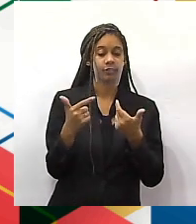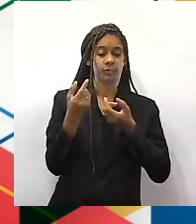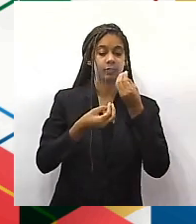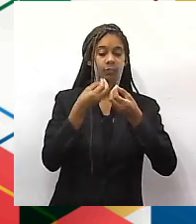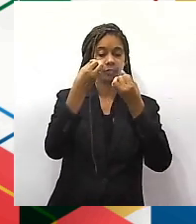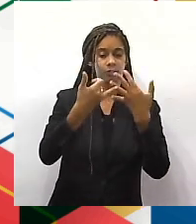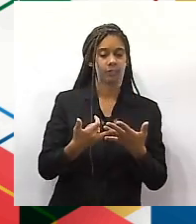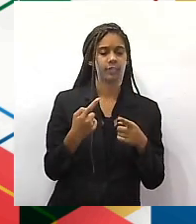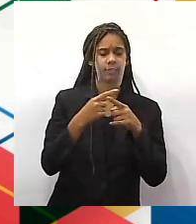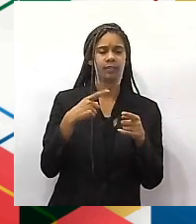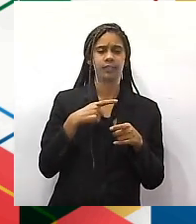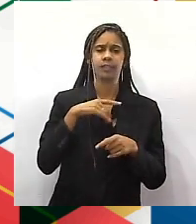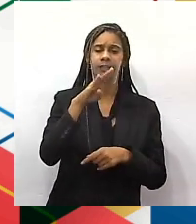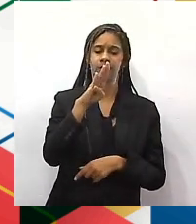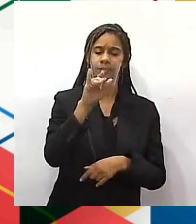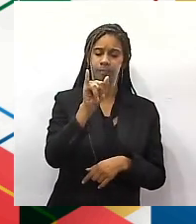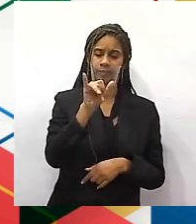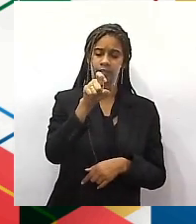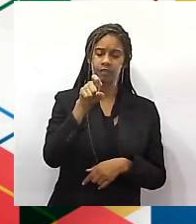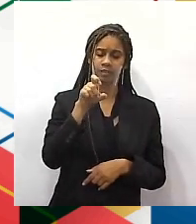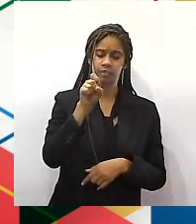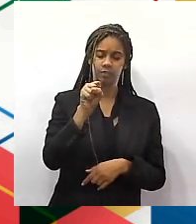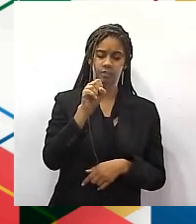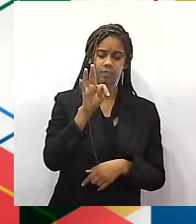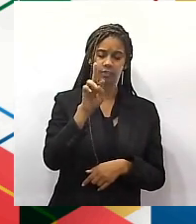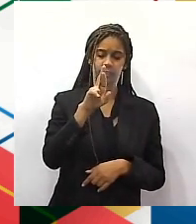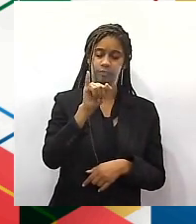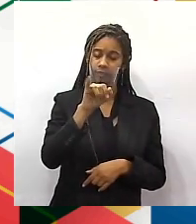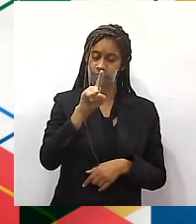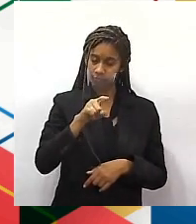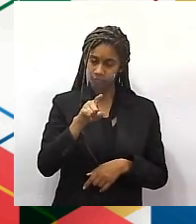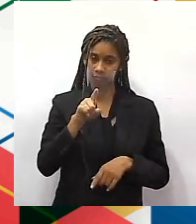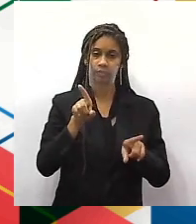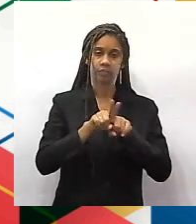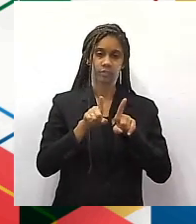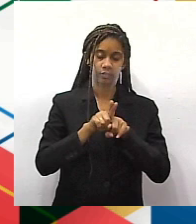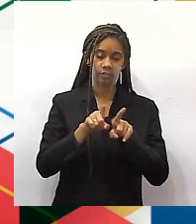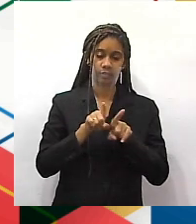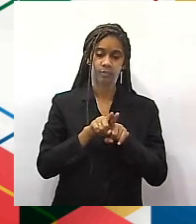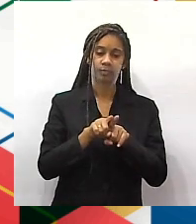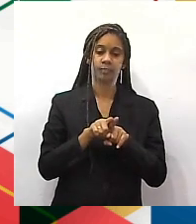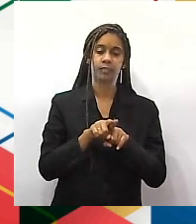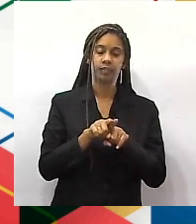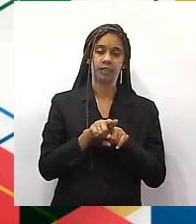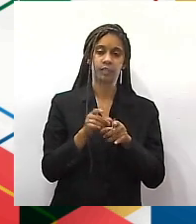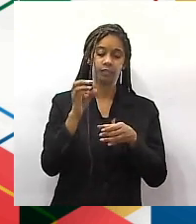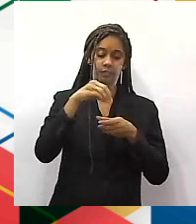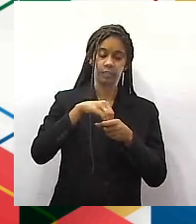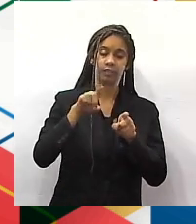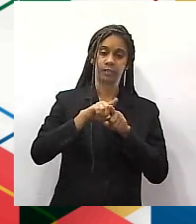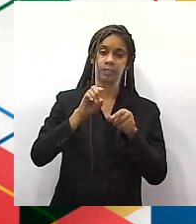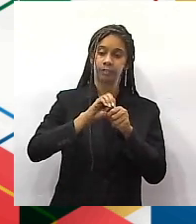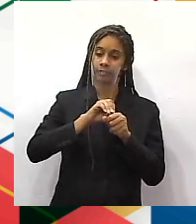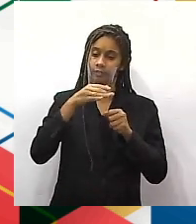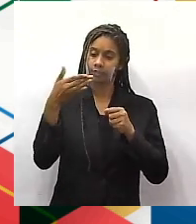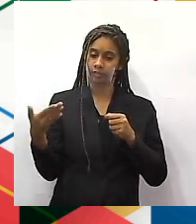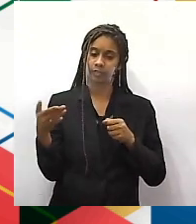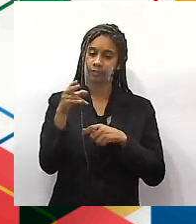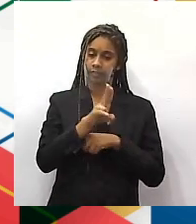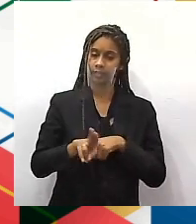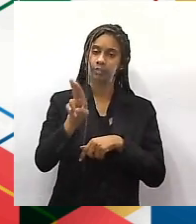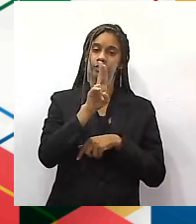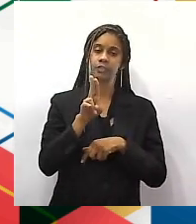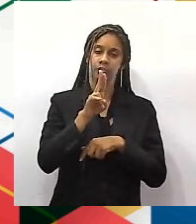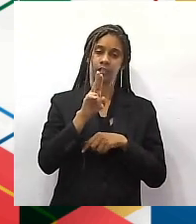teorema da bissetriz interna, nós temos o teorema da bissetriz externa, que são duas aplicações do teorema de